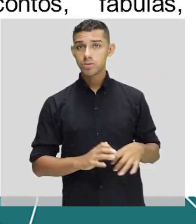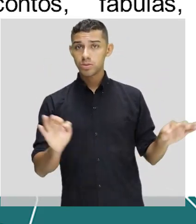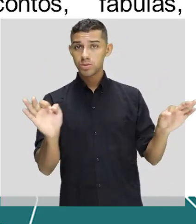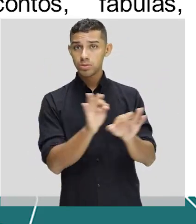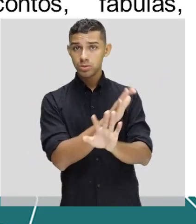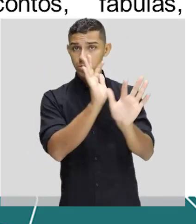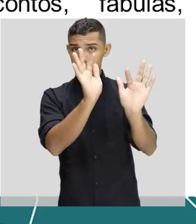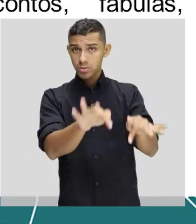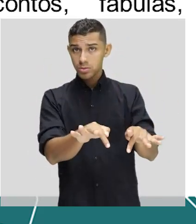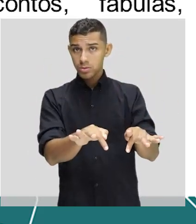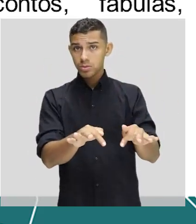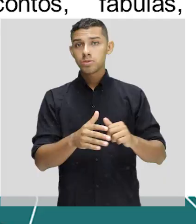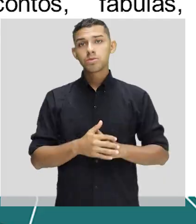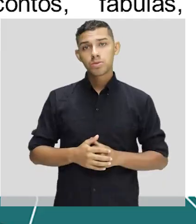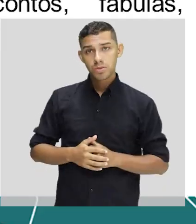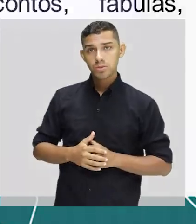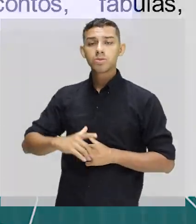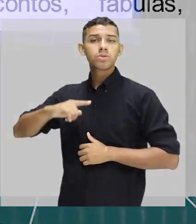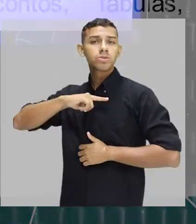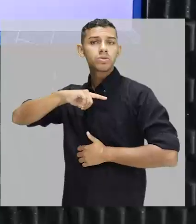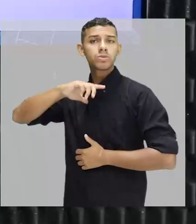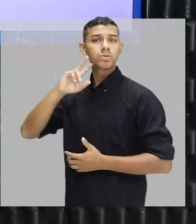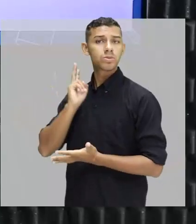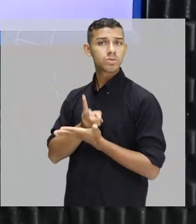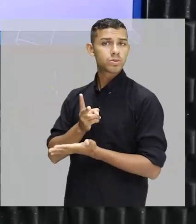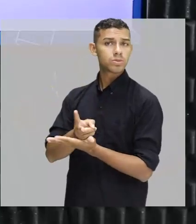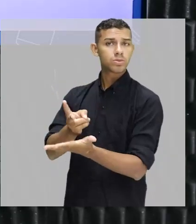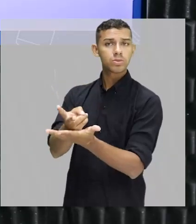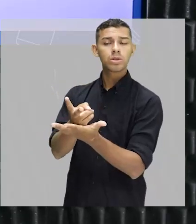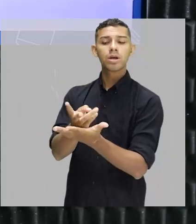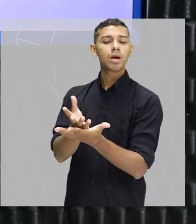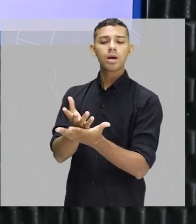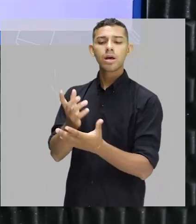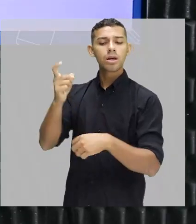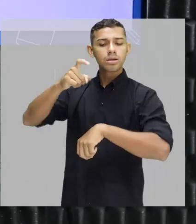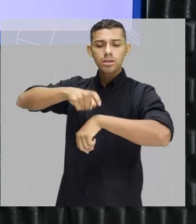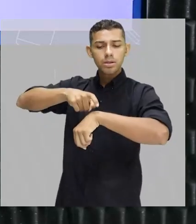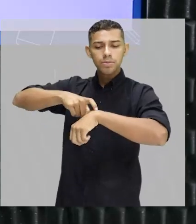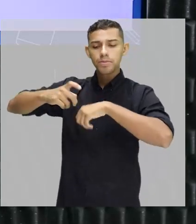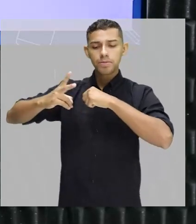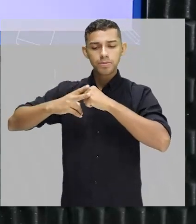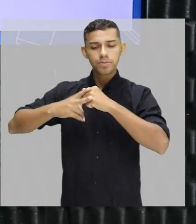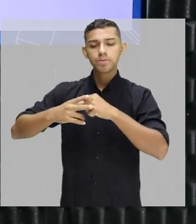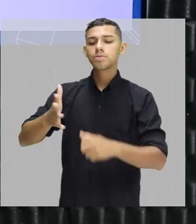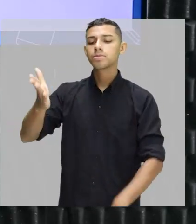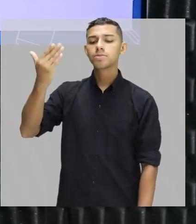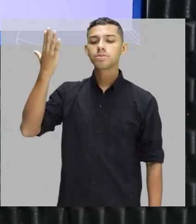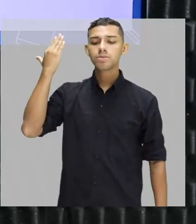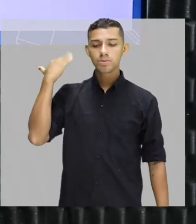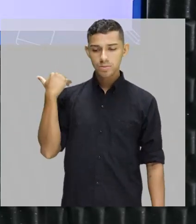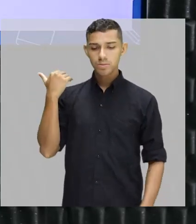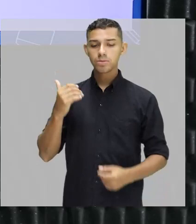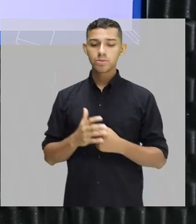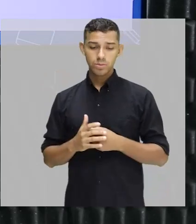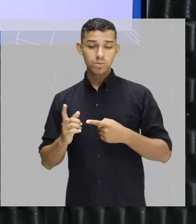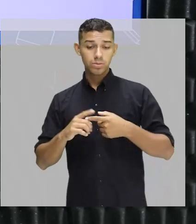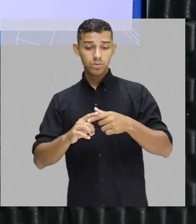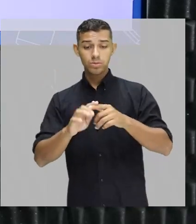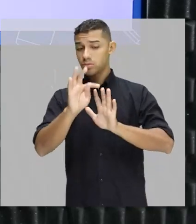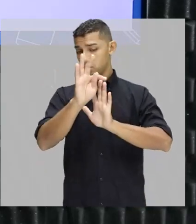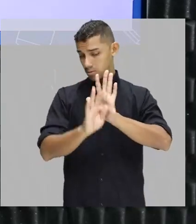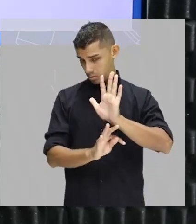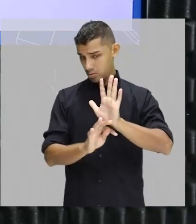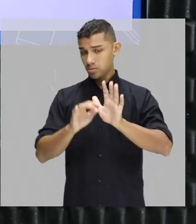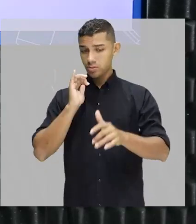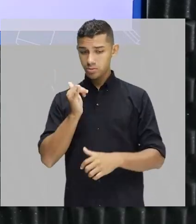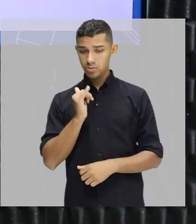tempo verbal que predomina nesse tipo de texto é o passado. São classificados como textos narrativos o romance,